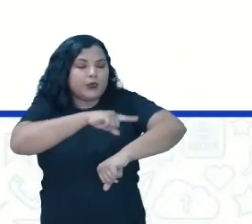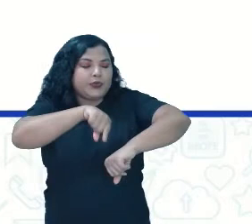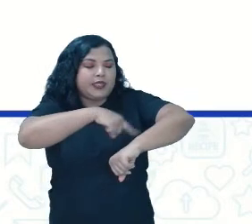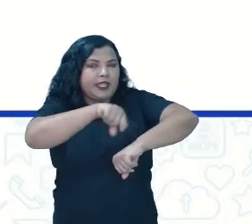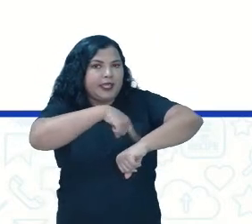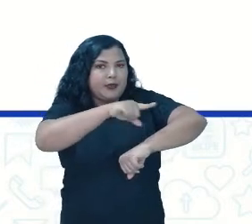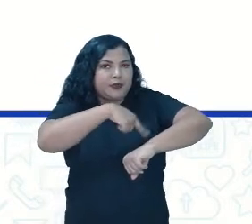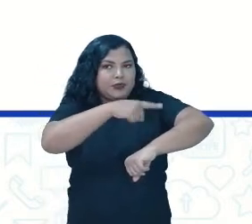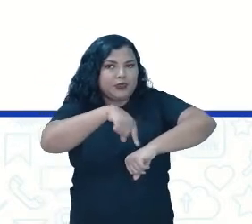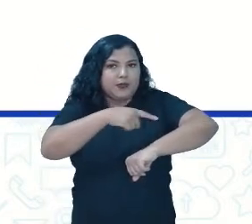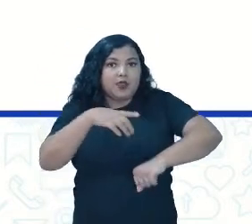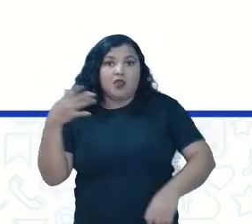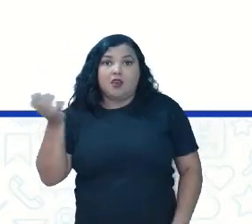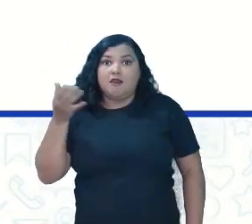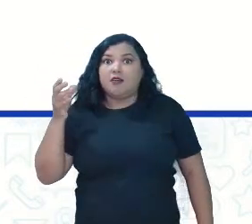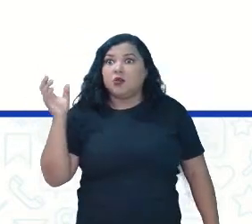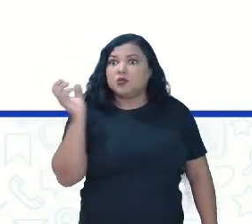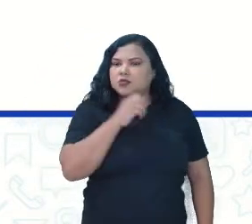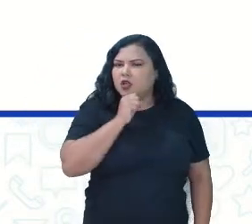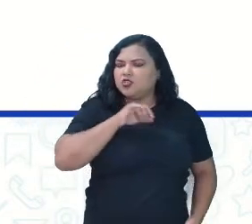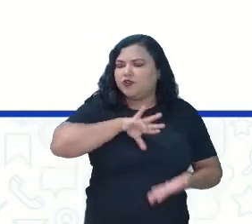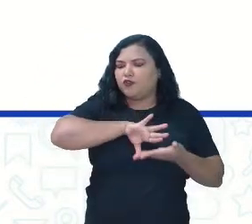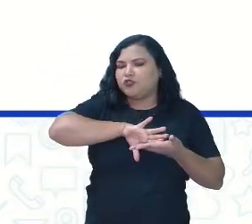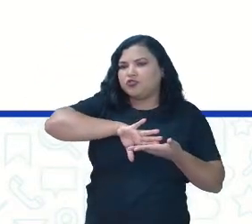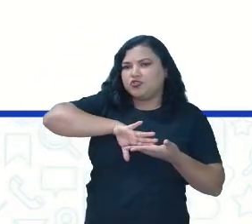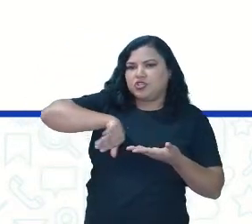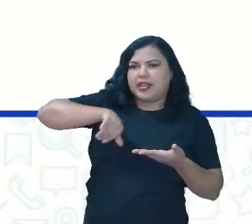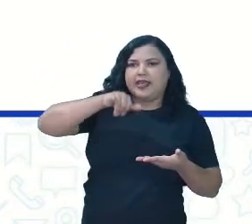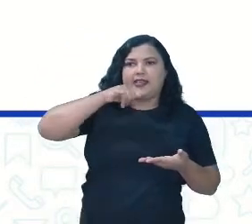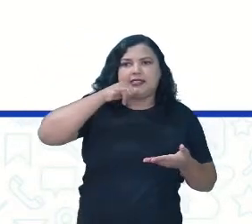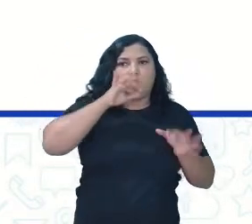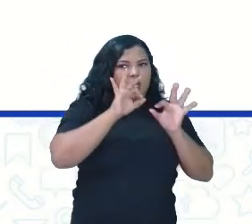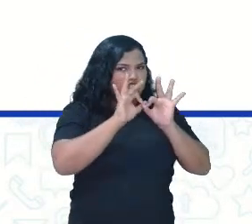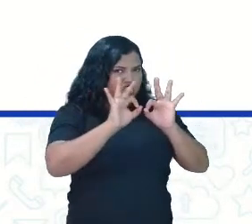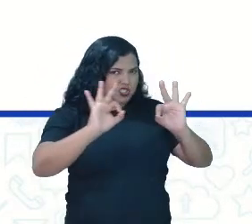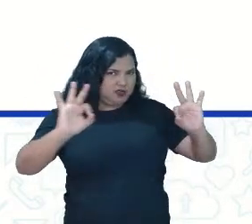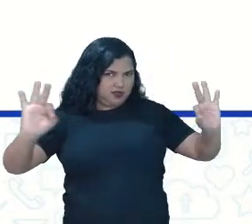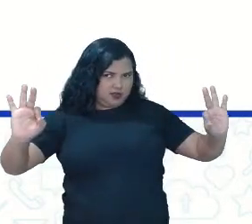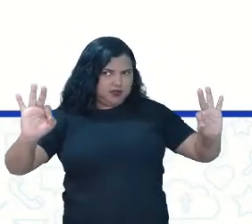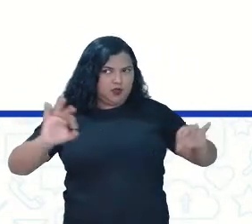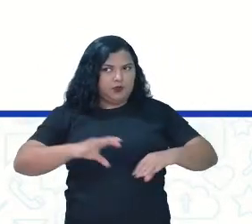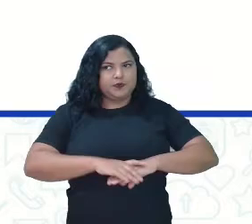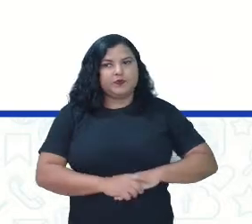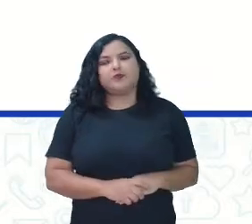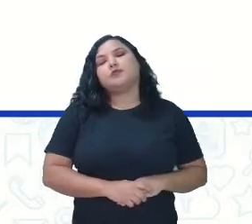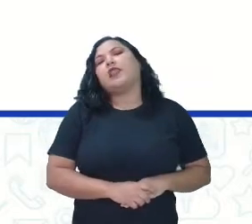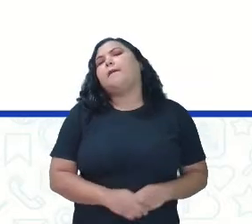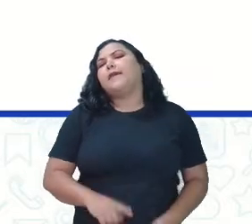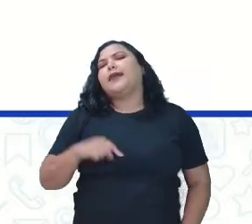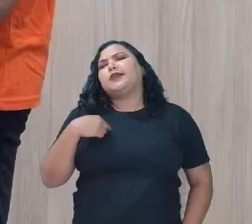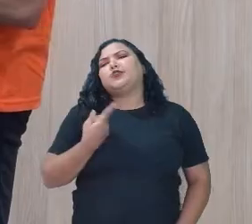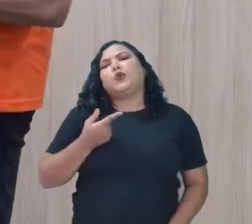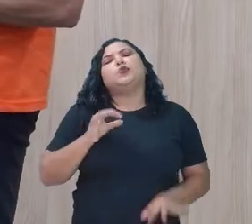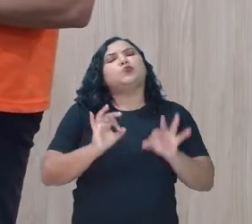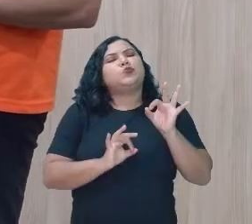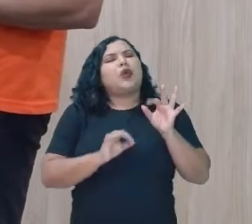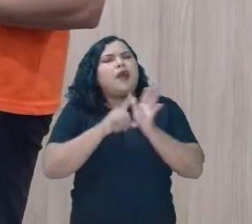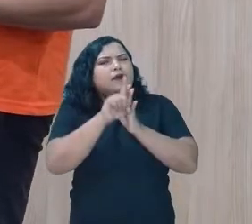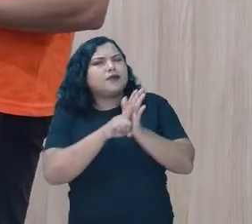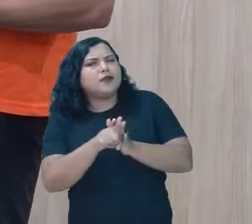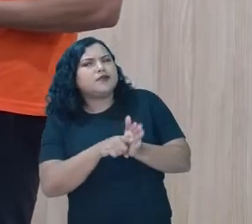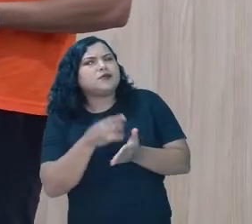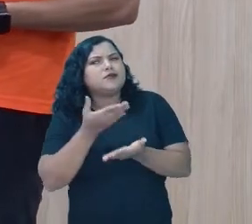a velocidade, certo? Vou excluir a grandeza distância, tá? Para a gente fazer aqui uma